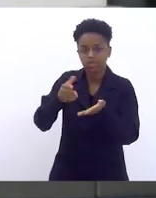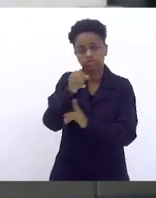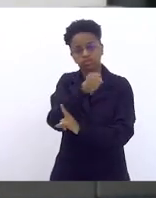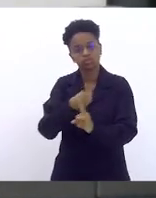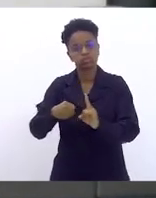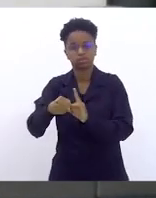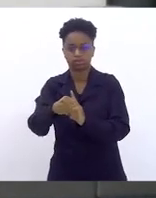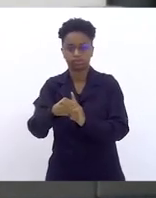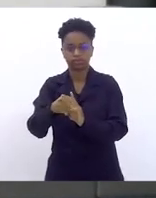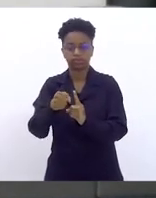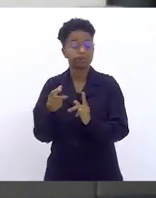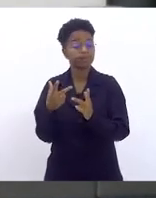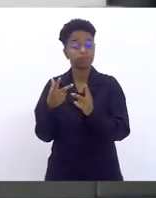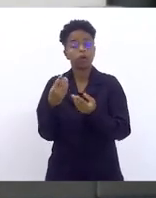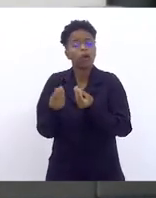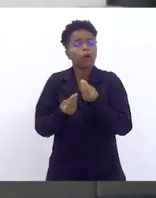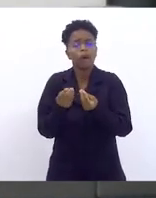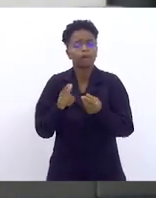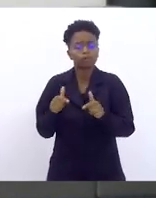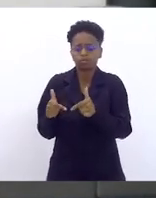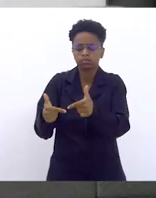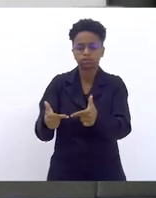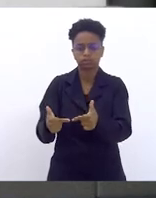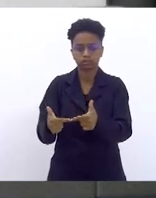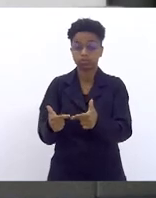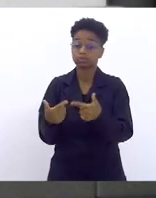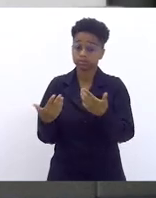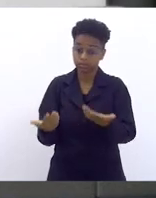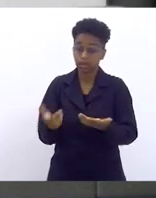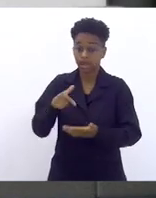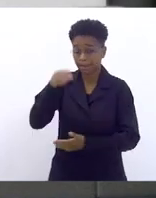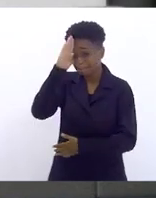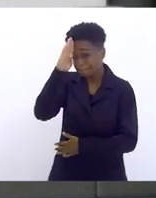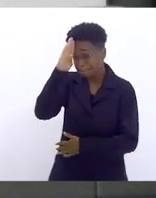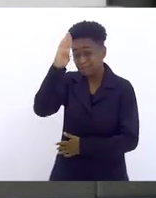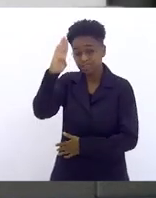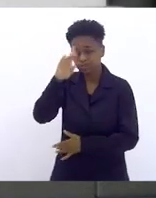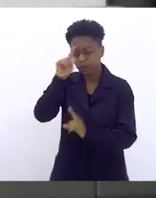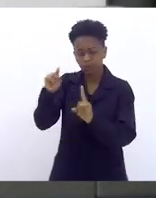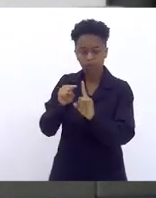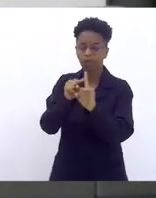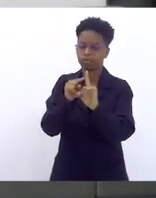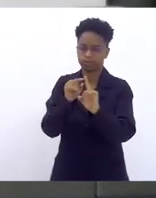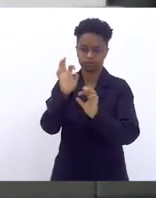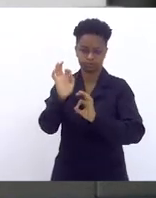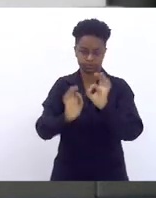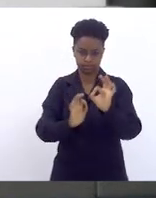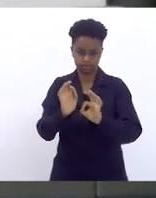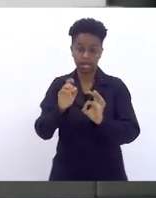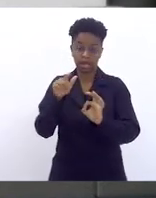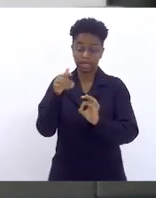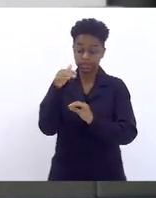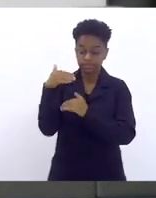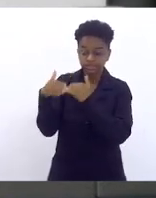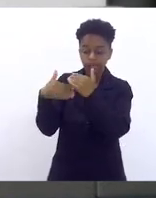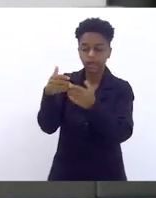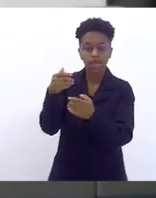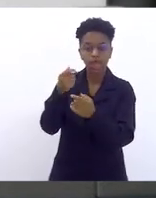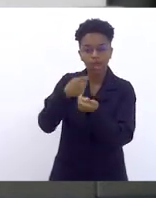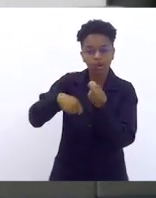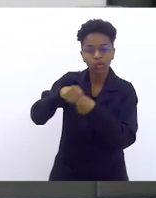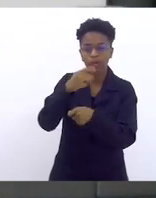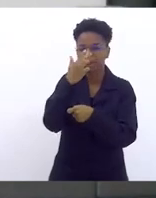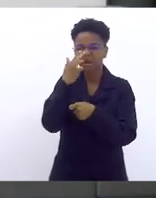como nós atendemos a sociedade Então esse é o centro do planejamento o desenvolvimento econômico é quase que